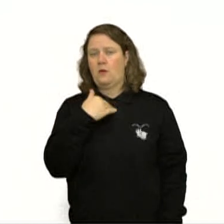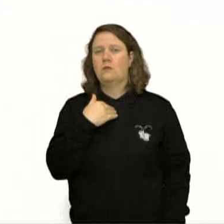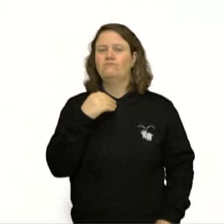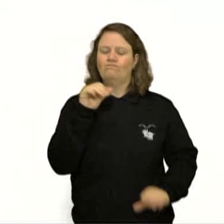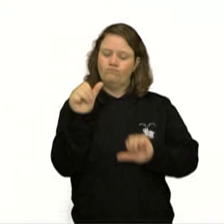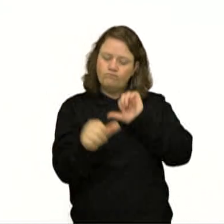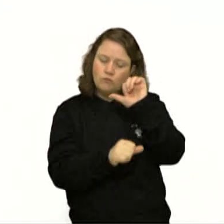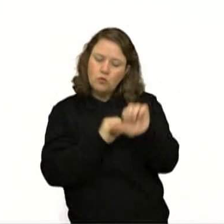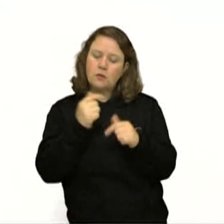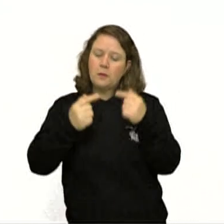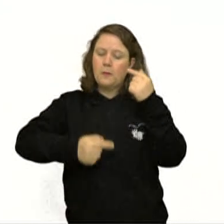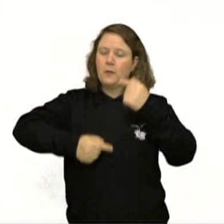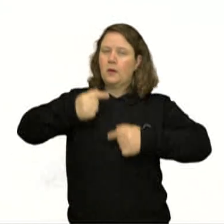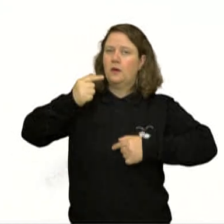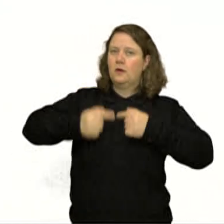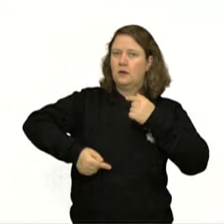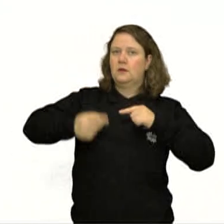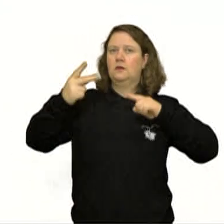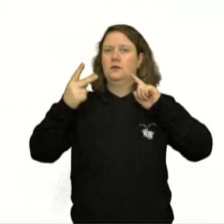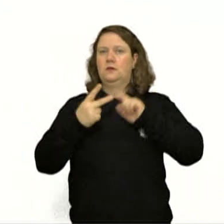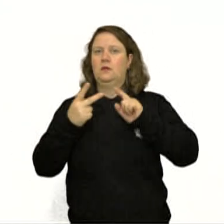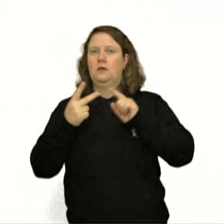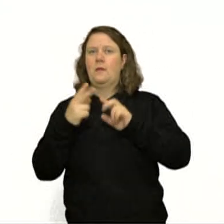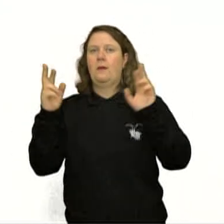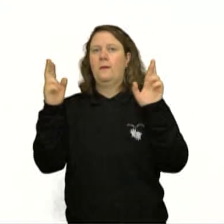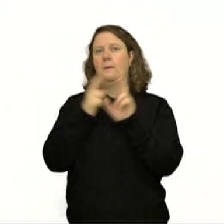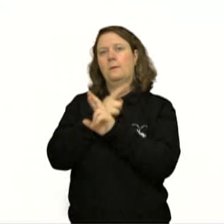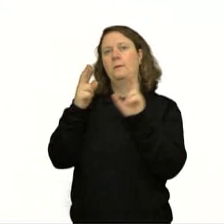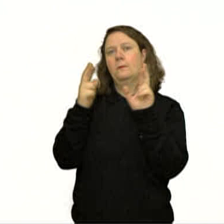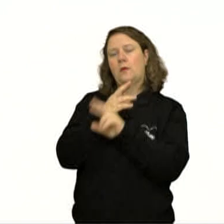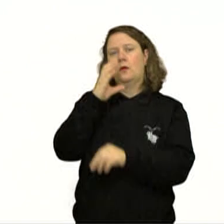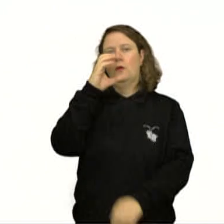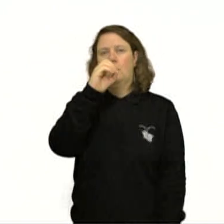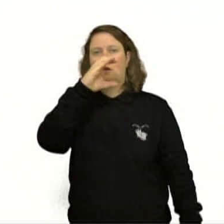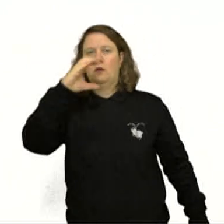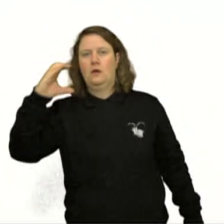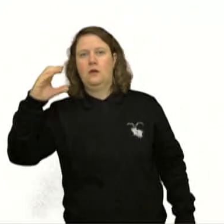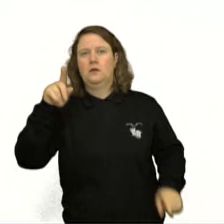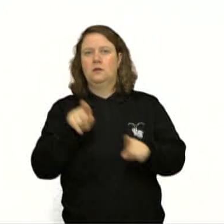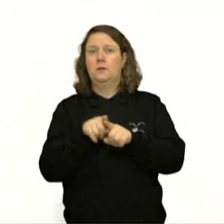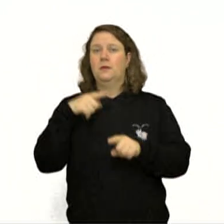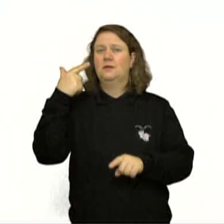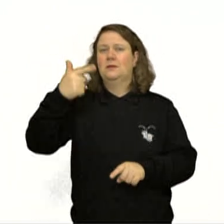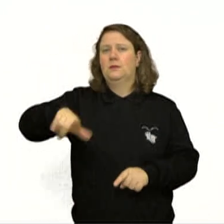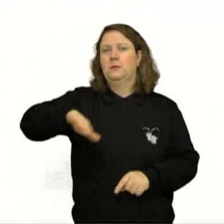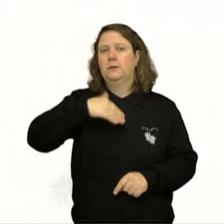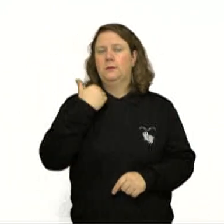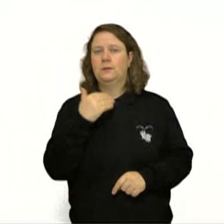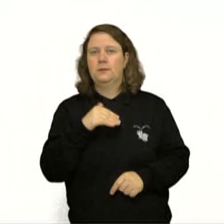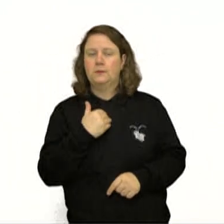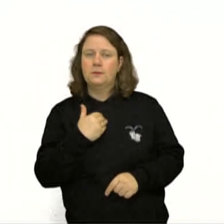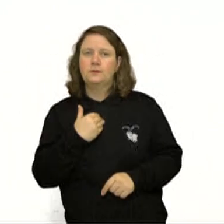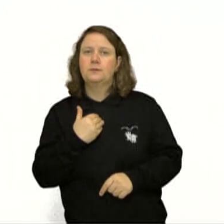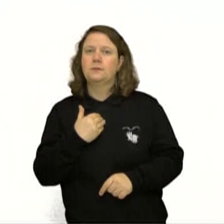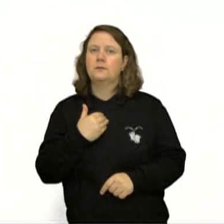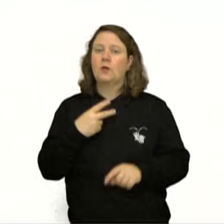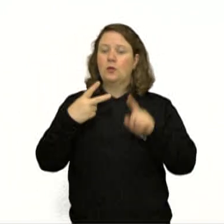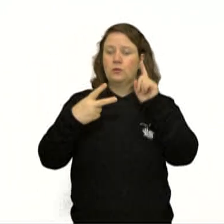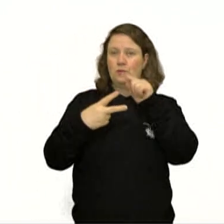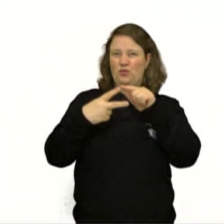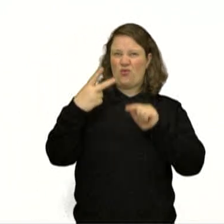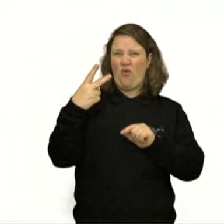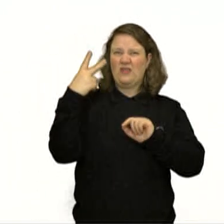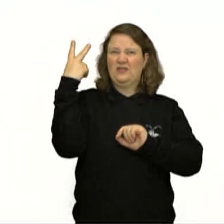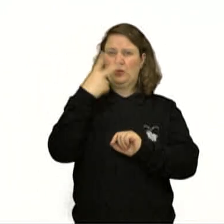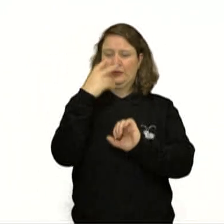política interna como nas relações com o Ocidente, depois da morte de Stalin. Isso que depois de um vazio de poder de 2 anos,